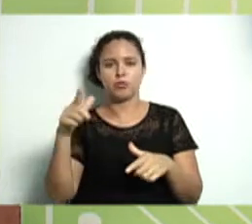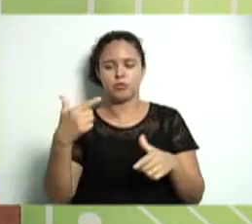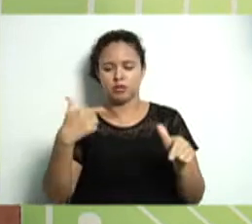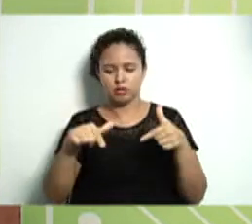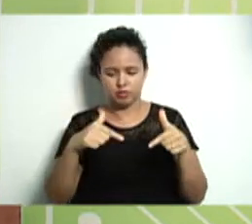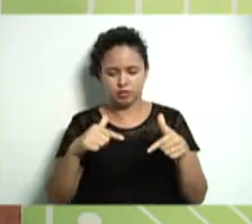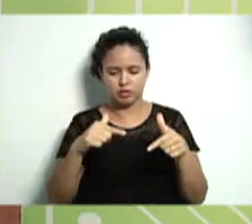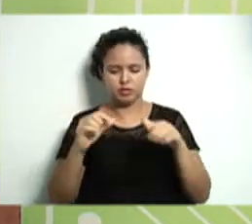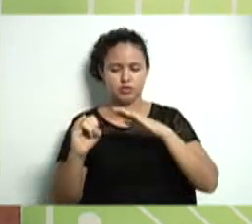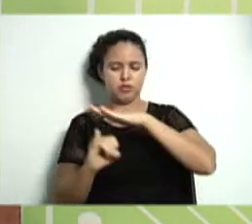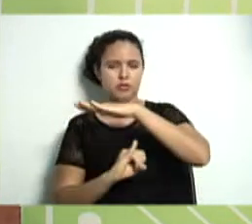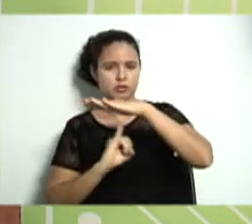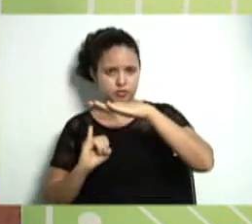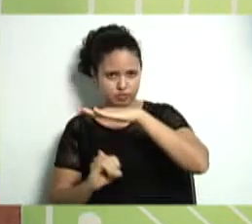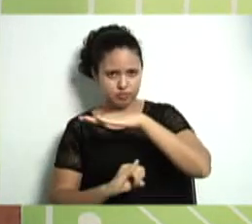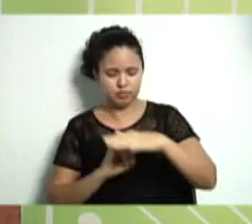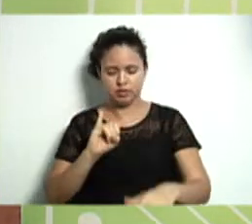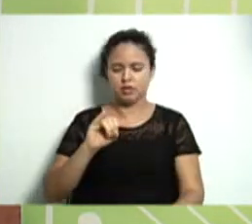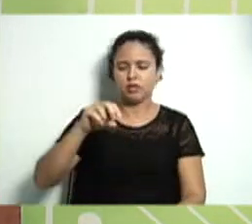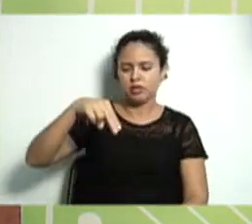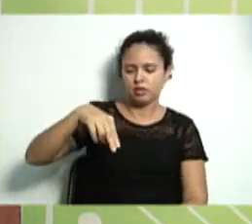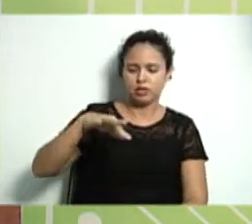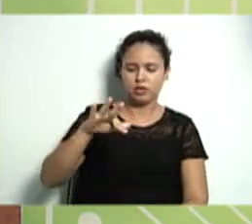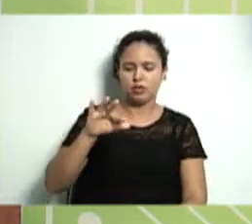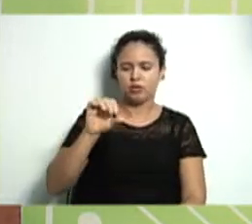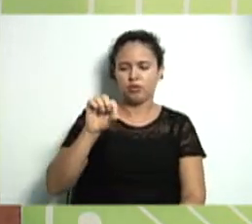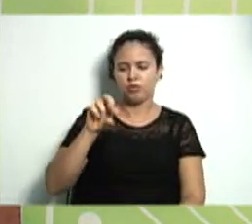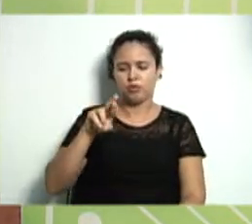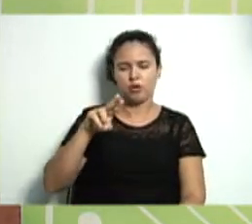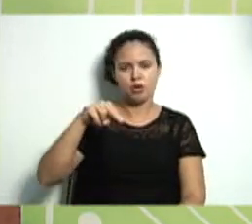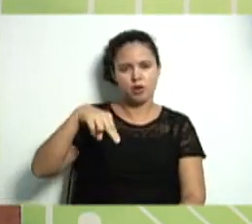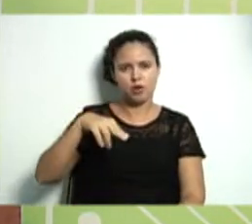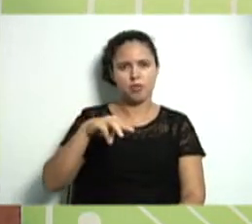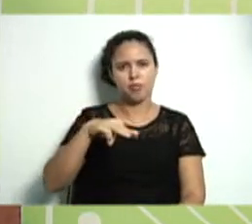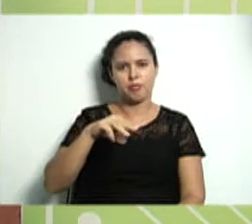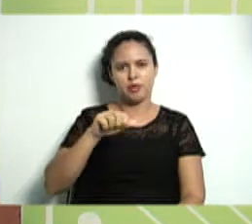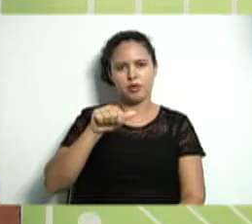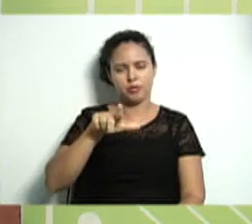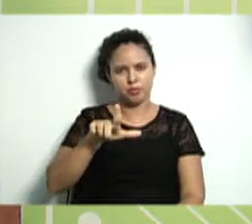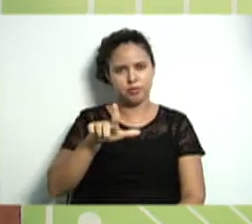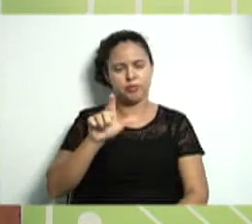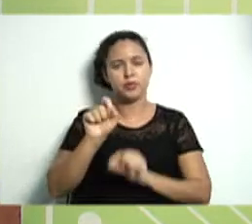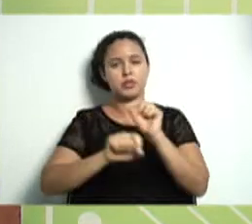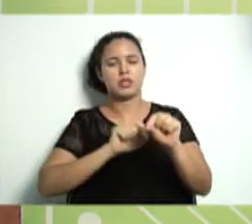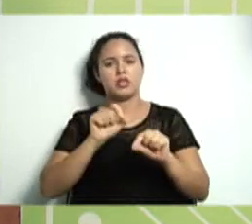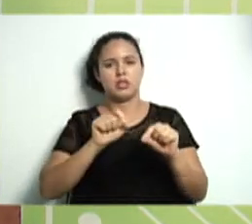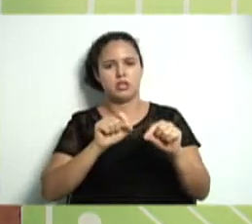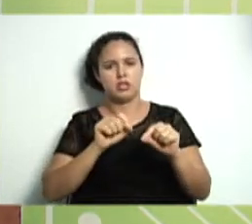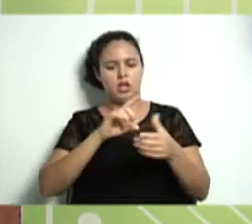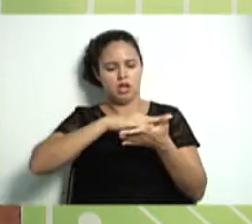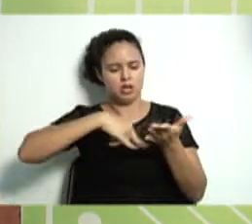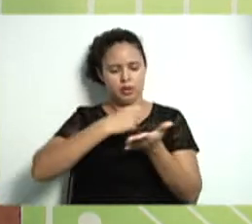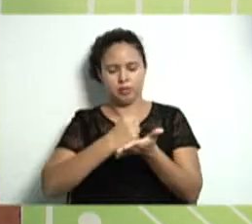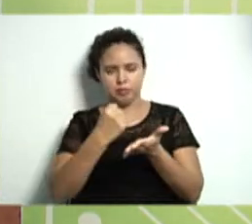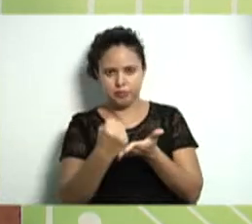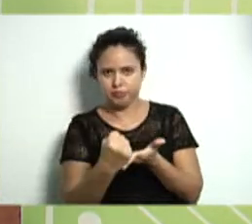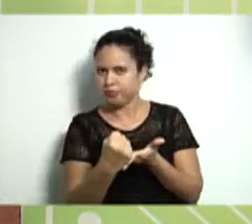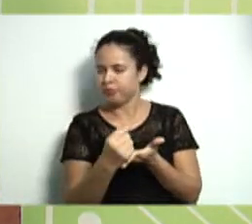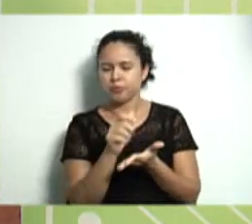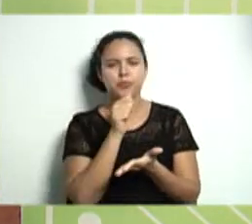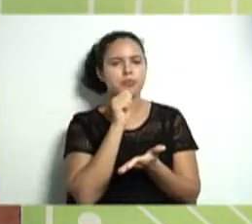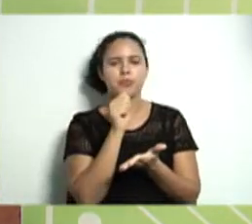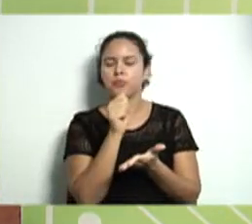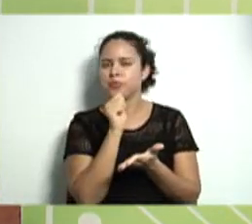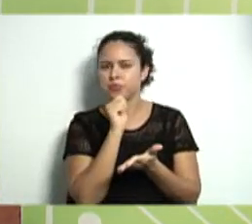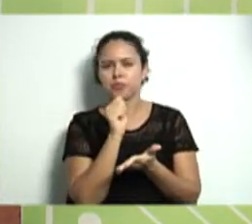à nossa próxima aula, né? O trabalho informal, ele é um trabalho que não está regularizado, né? Um